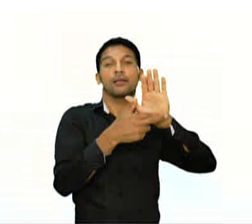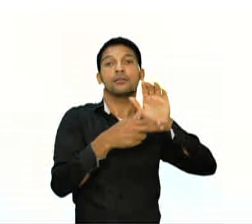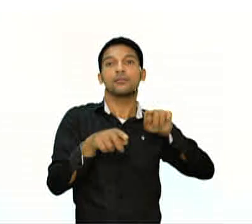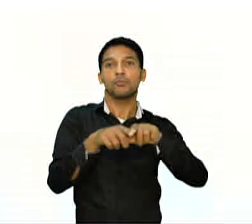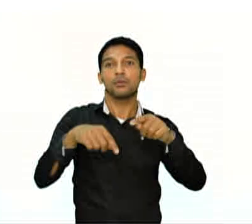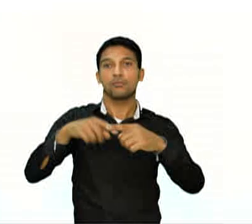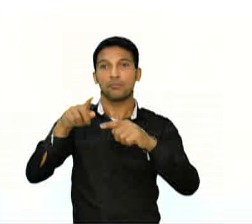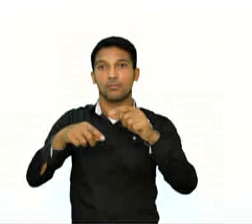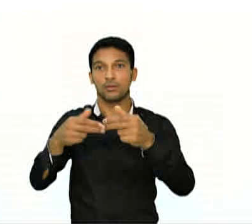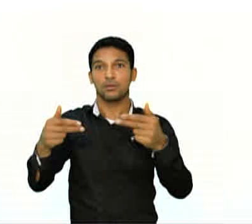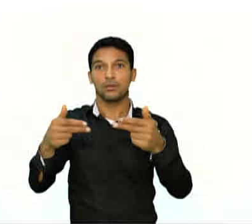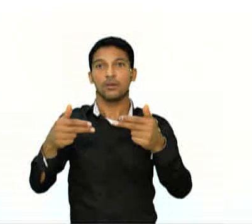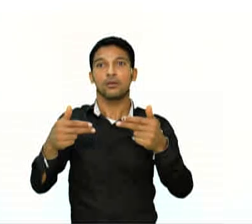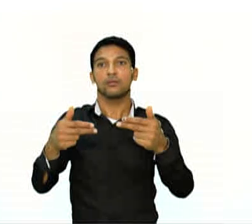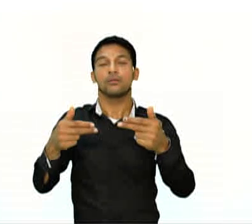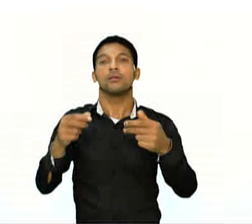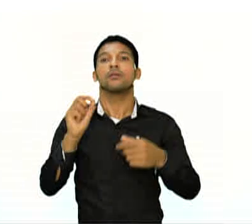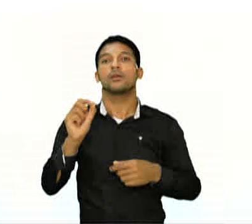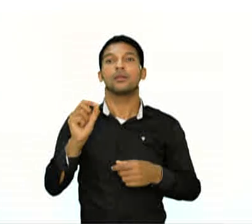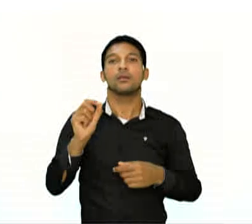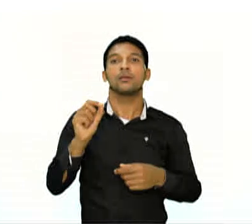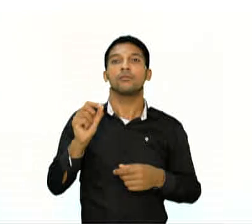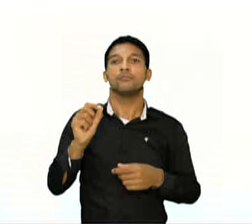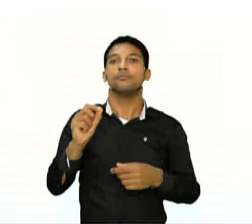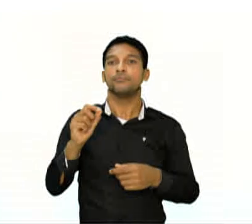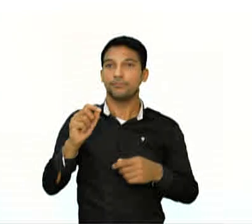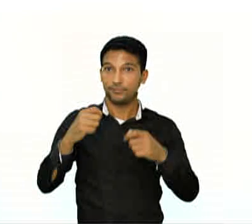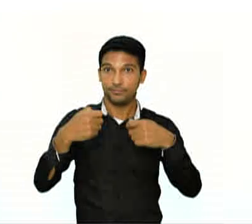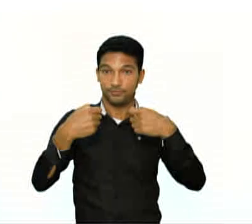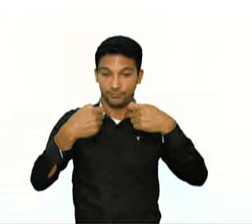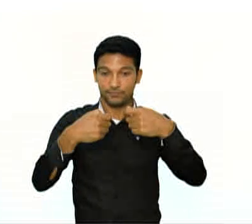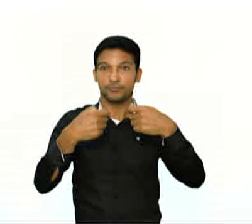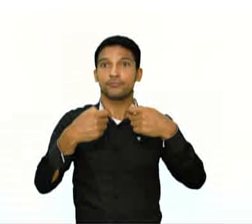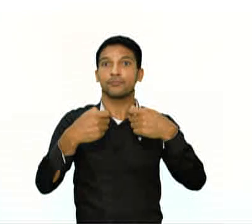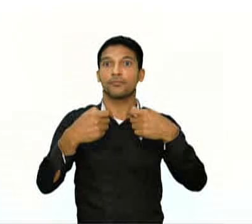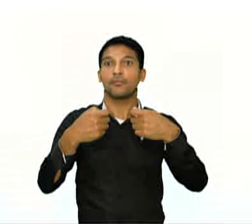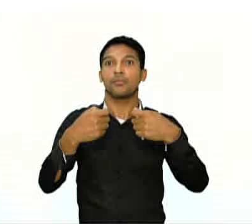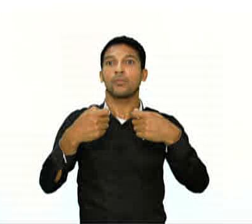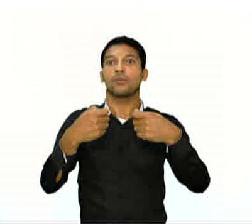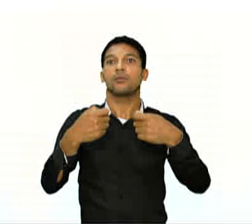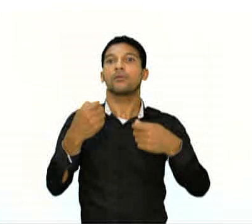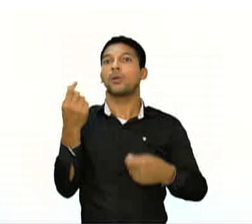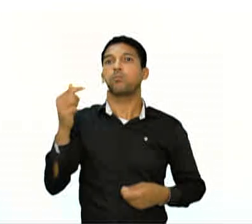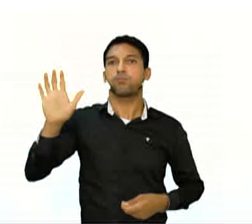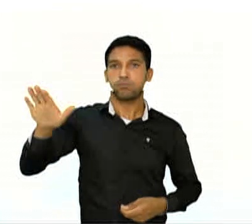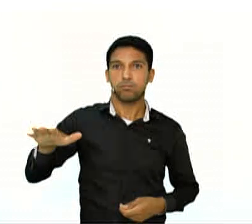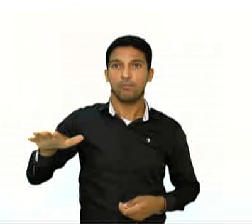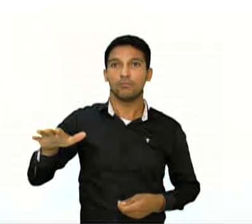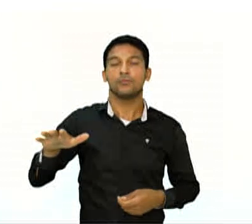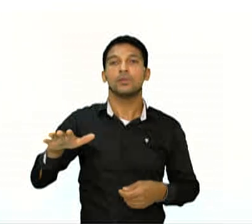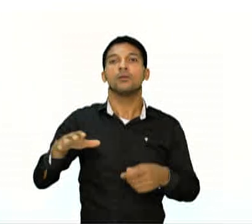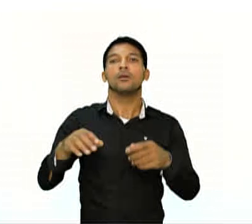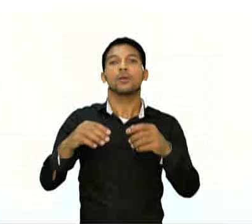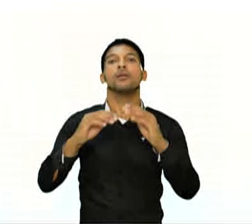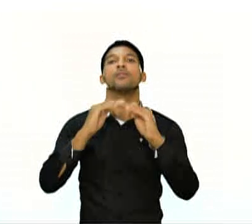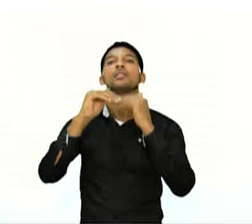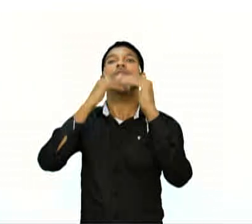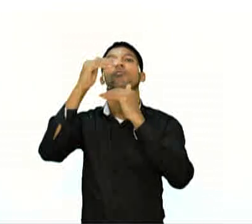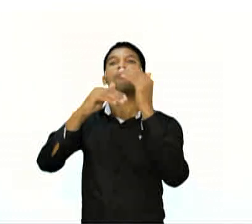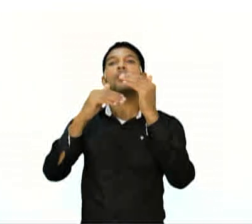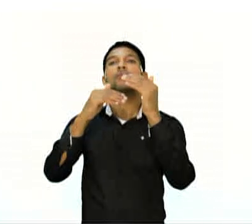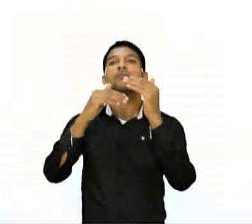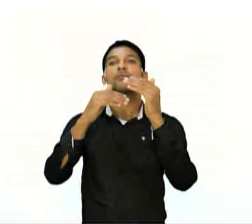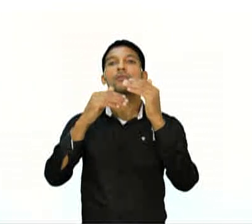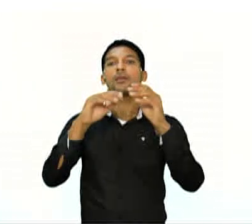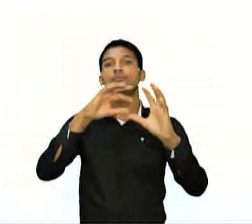que justifiquem custo e benefício. Então, dentro da categorização hoje do desenvolvimento sustentável, o que se